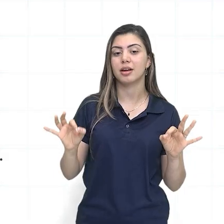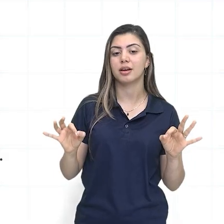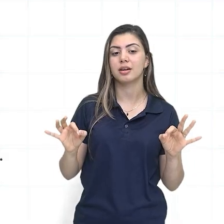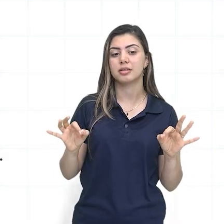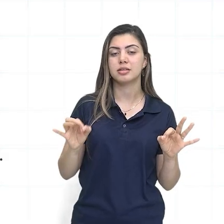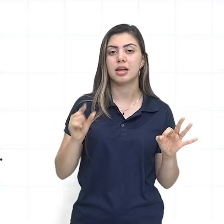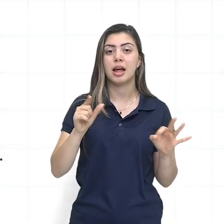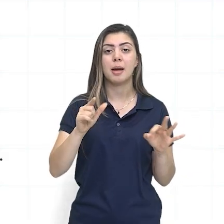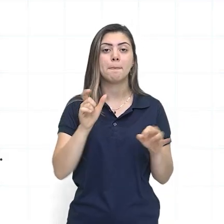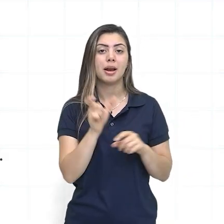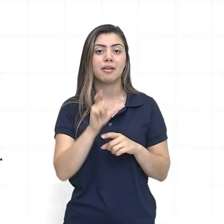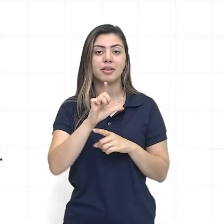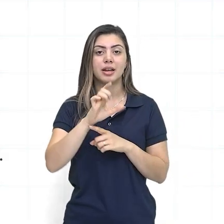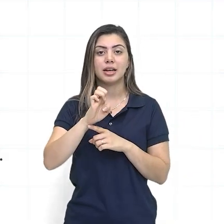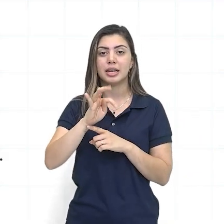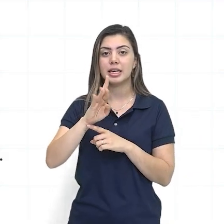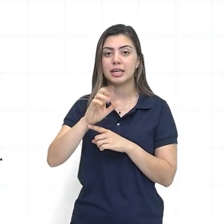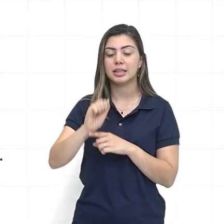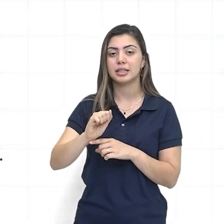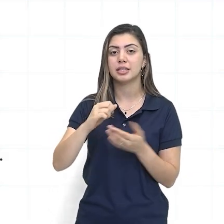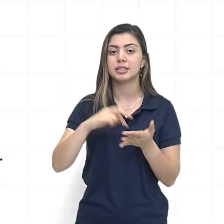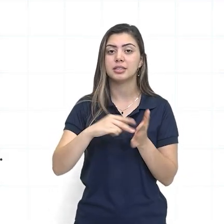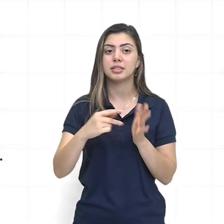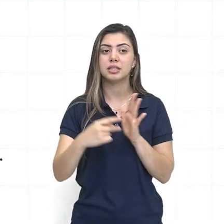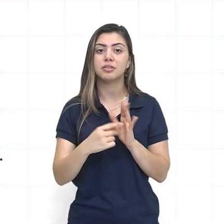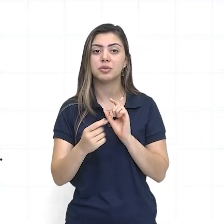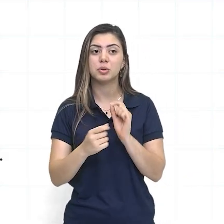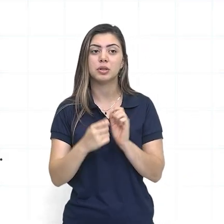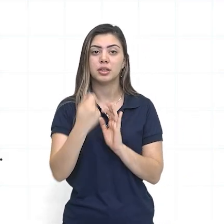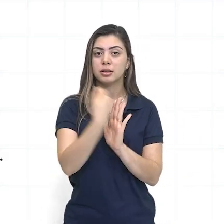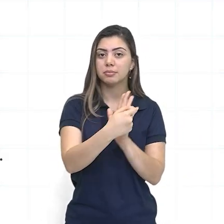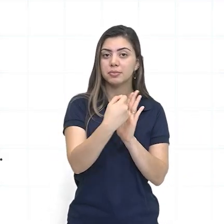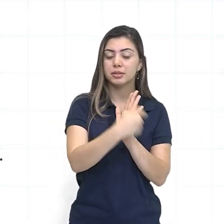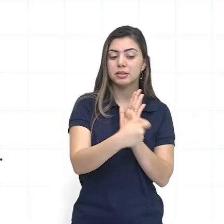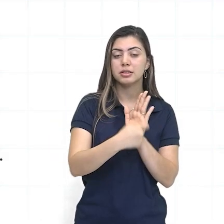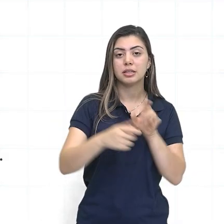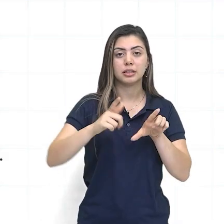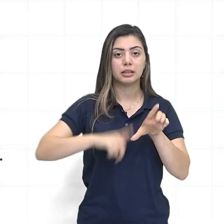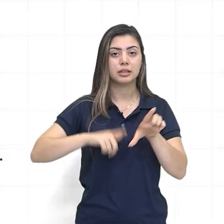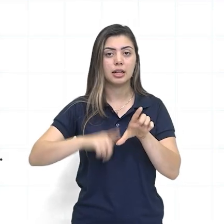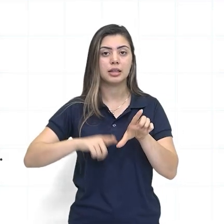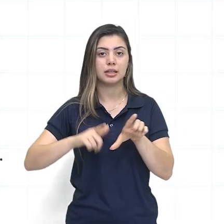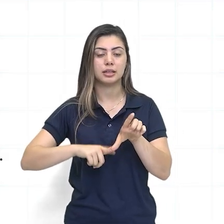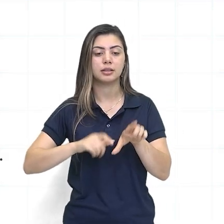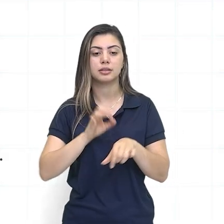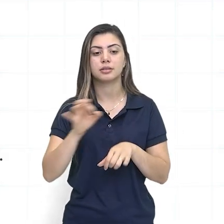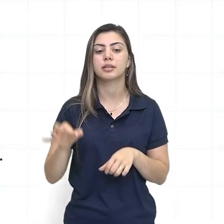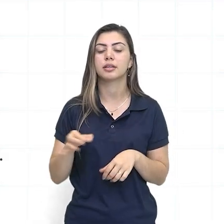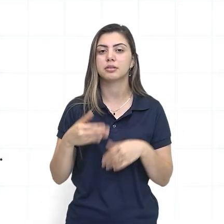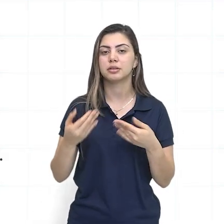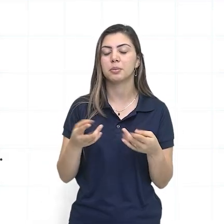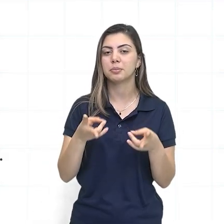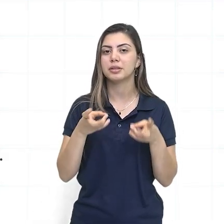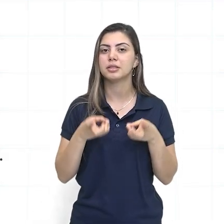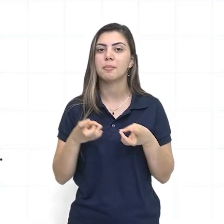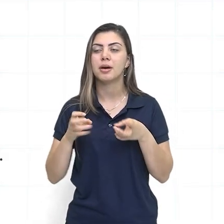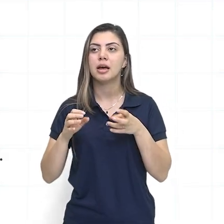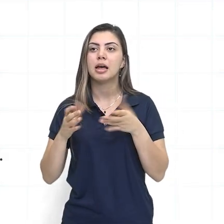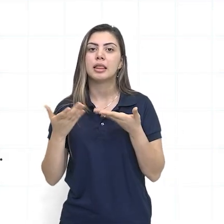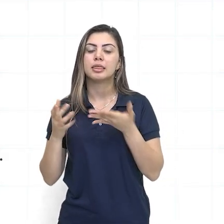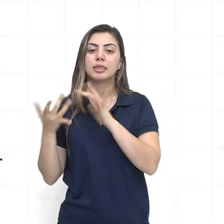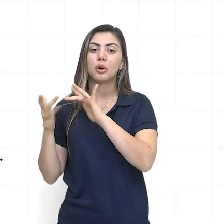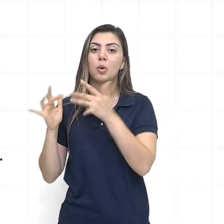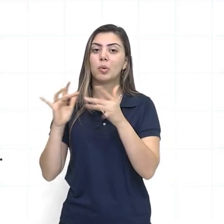palavra letra significa caligrafia. Observe que conforme o contexto de cada frase, de cada oração, de